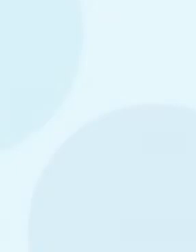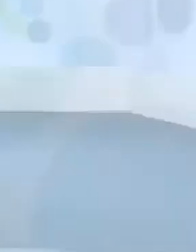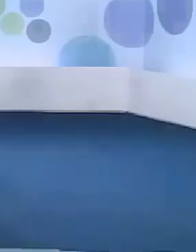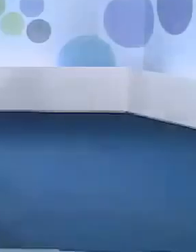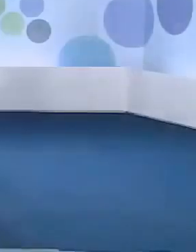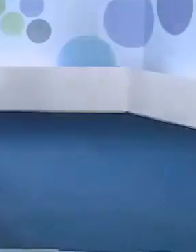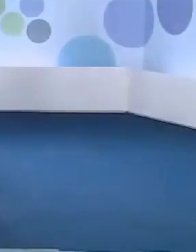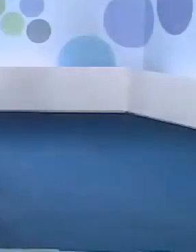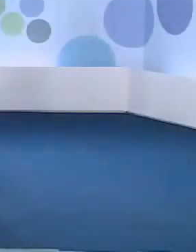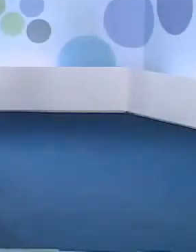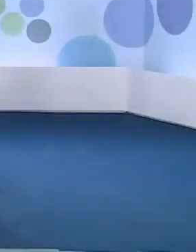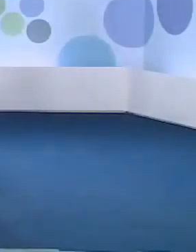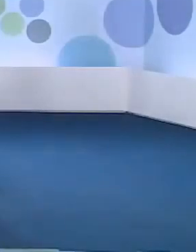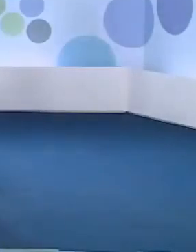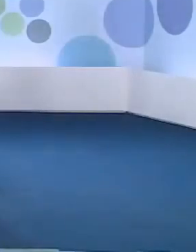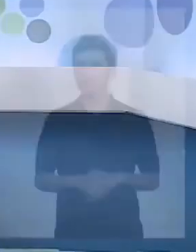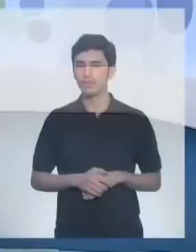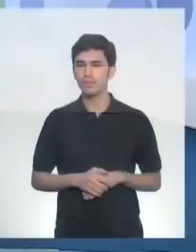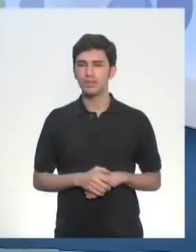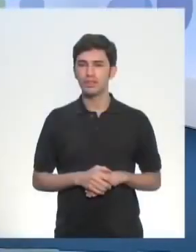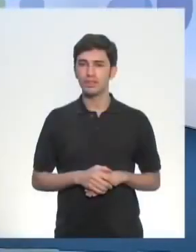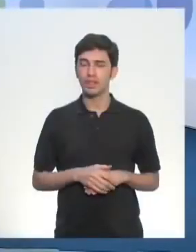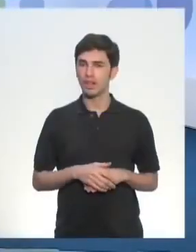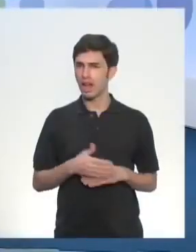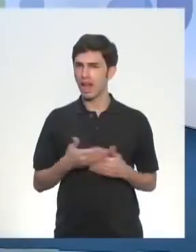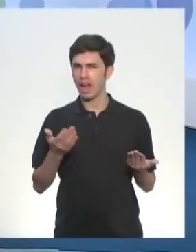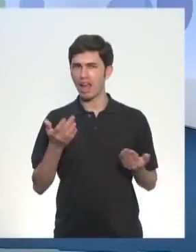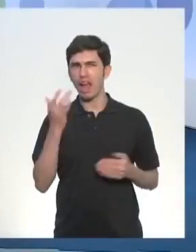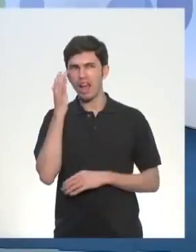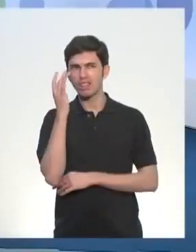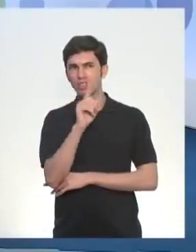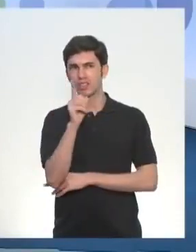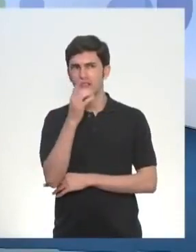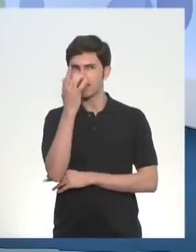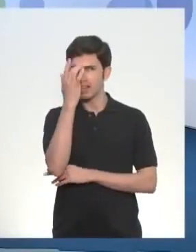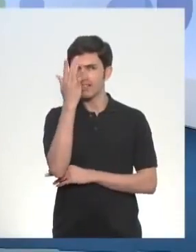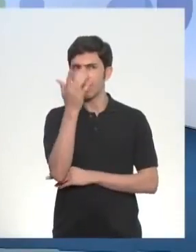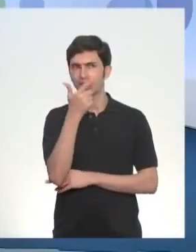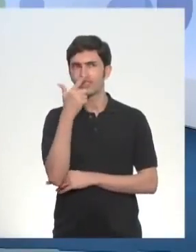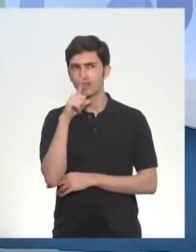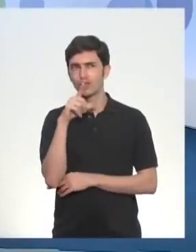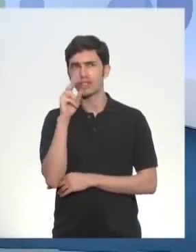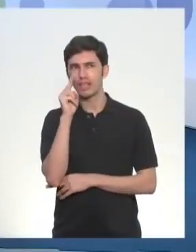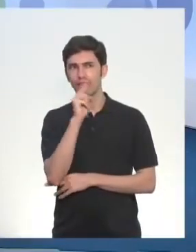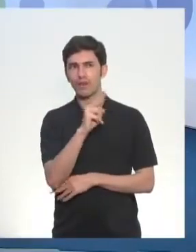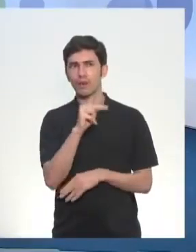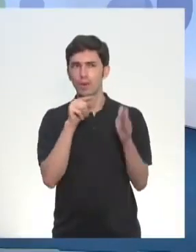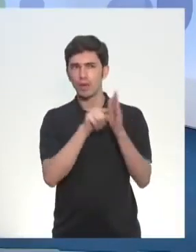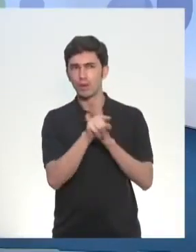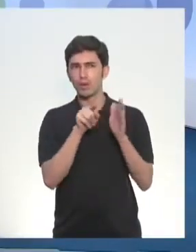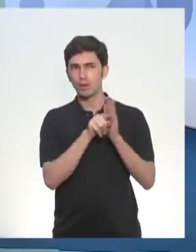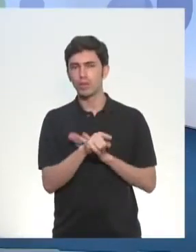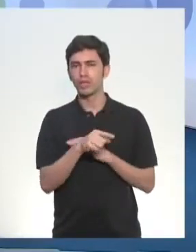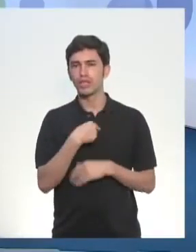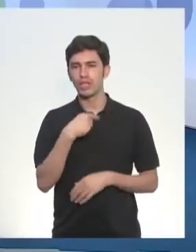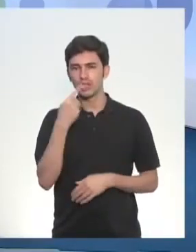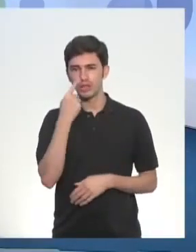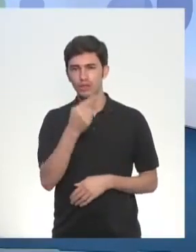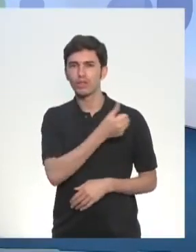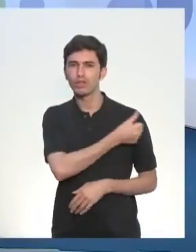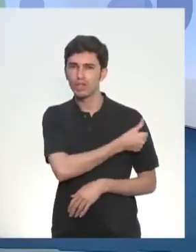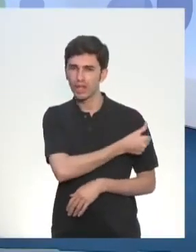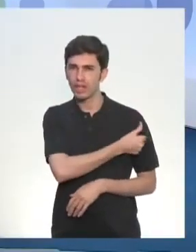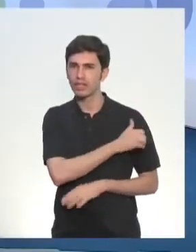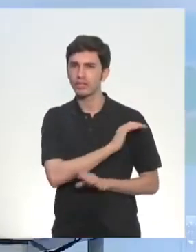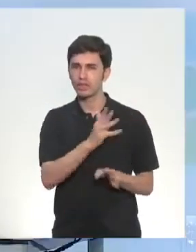I don't think so. Acho que não, né? Tá ok aí. Tá bom. São perguntinhas que a gente já viu desde lá do sexto. Where is... Não. Então,